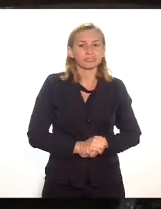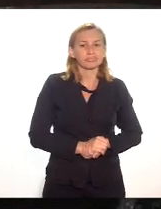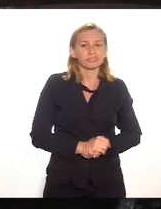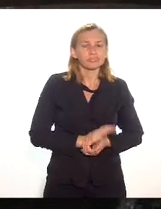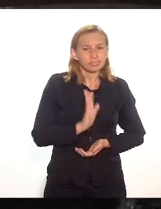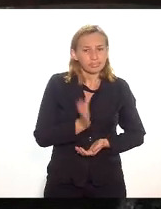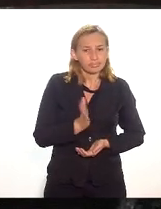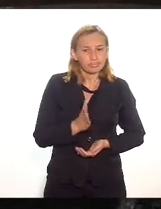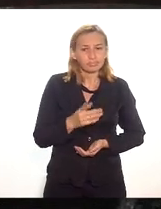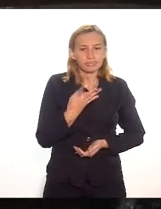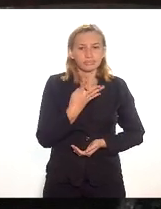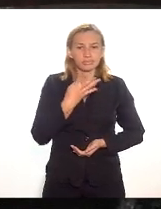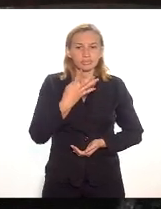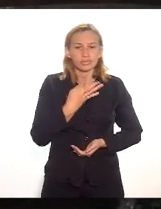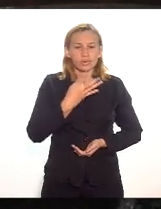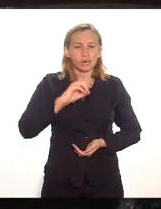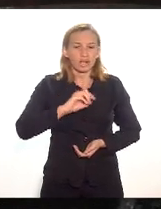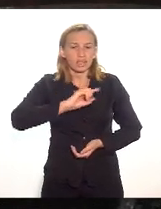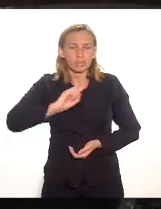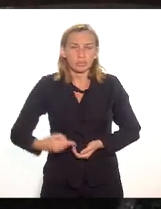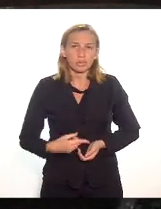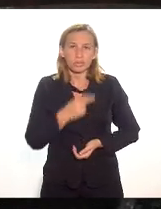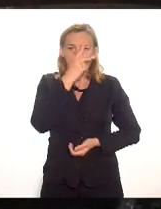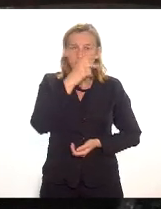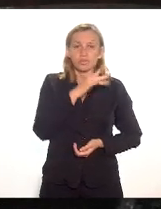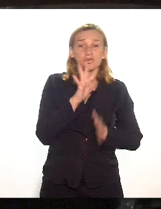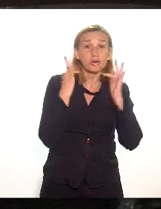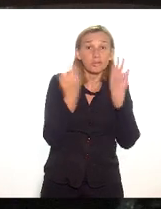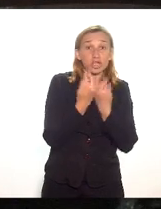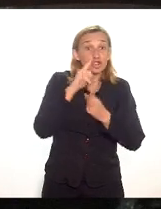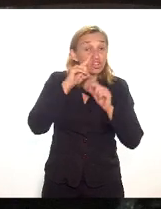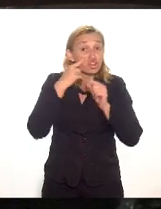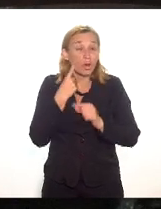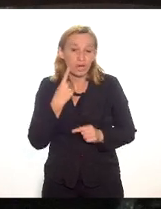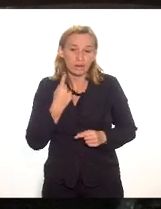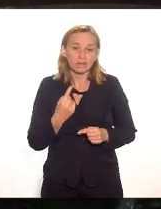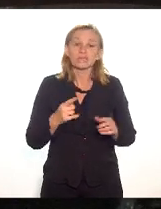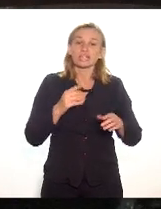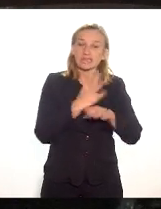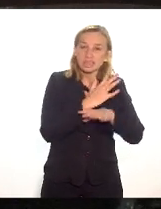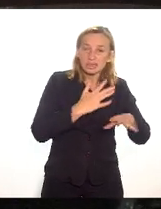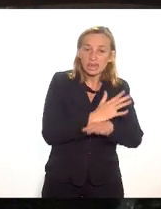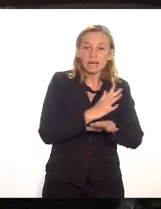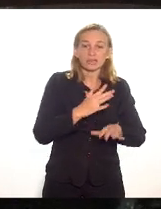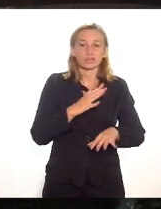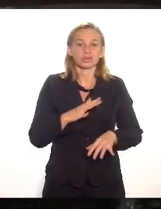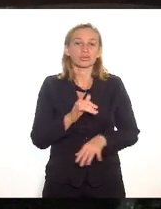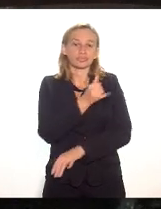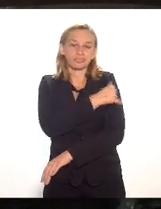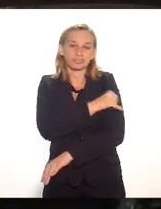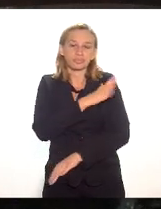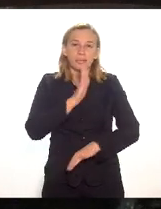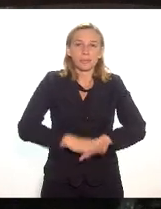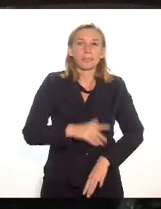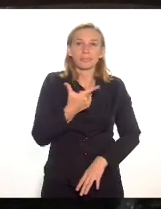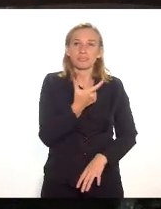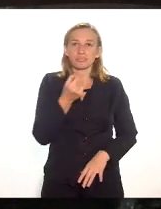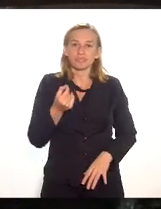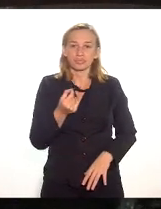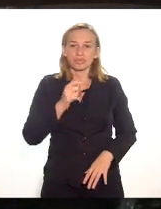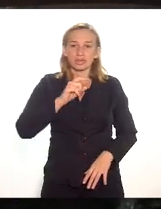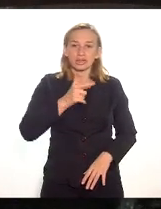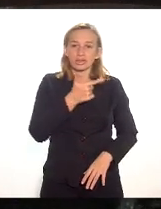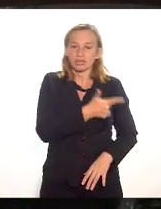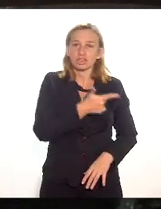de 40 mil famílias chorando. Na cidade do Rio de Janeiro, já passa de mais de 22 mil